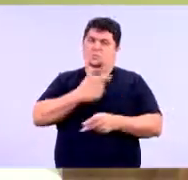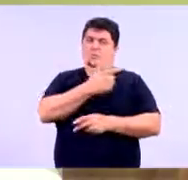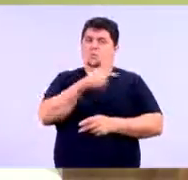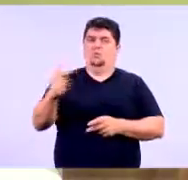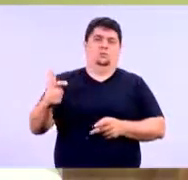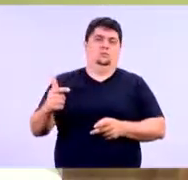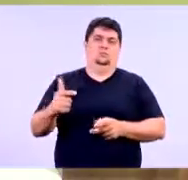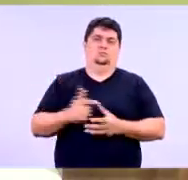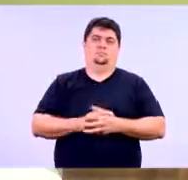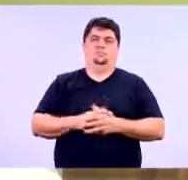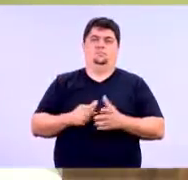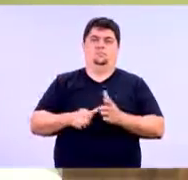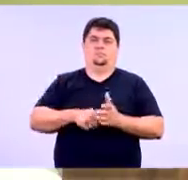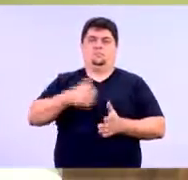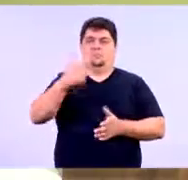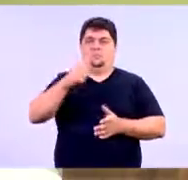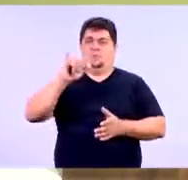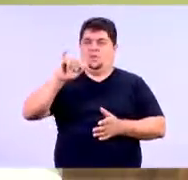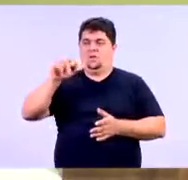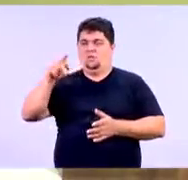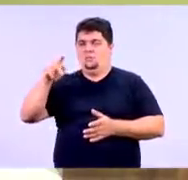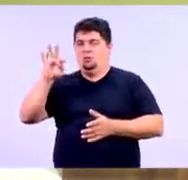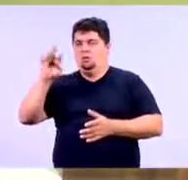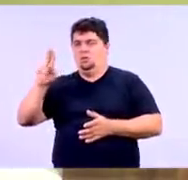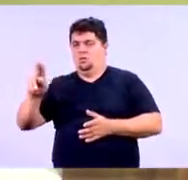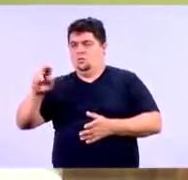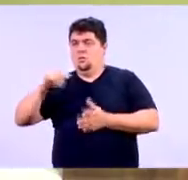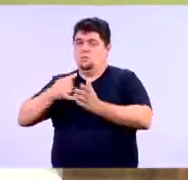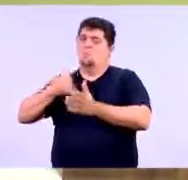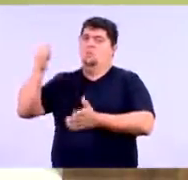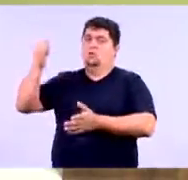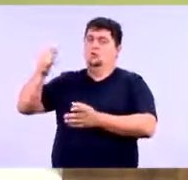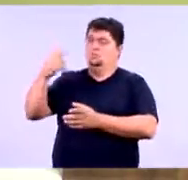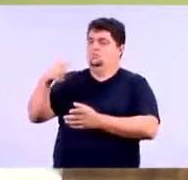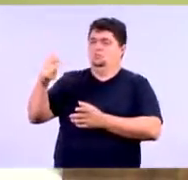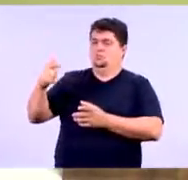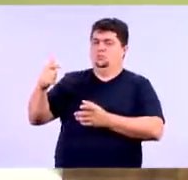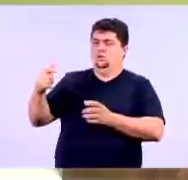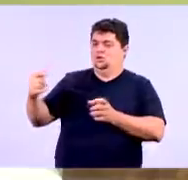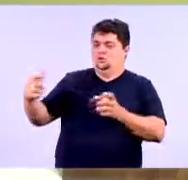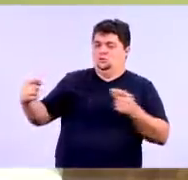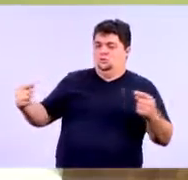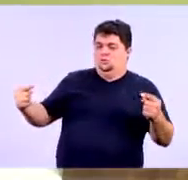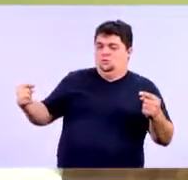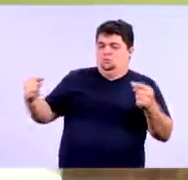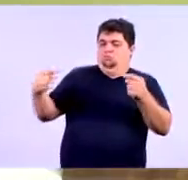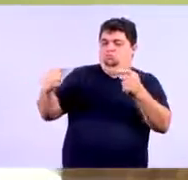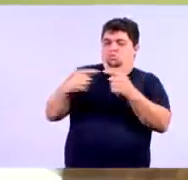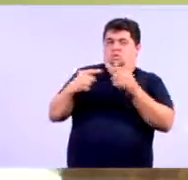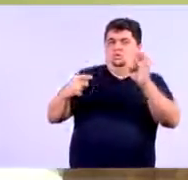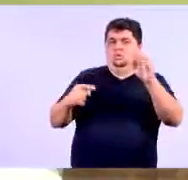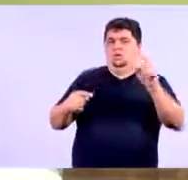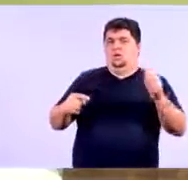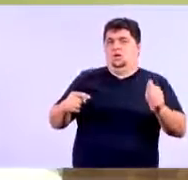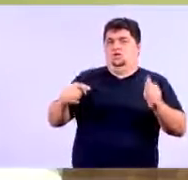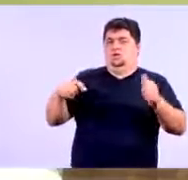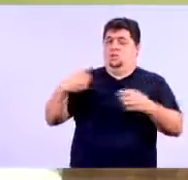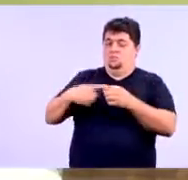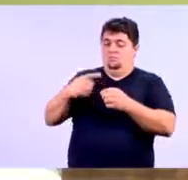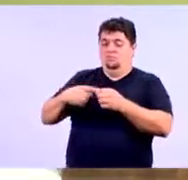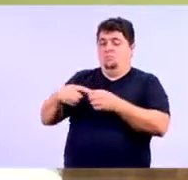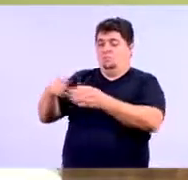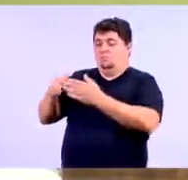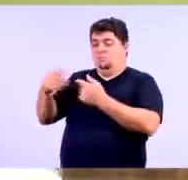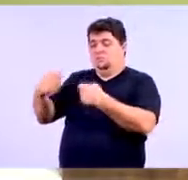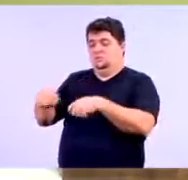Não. Primeiro, o IPTU, que é um imposto, não tem nenhuma vinculação. Você paga porque o município precisa